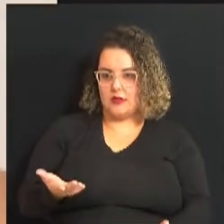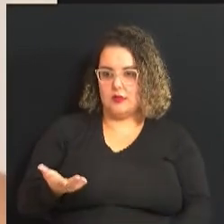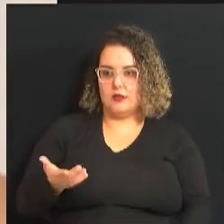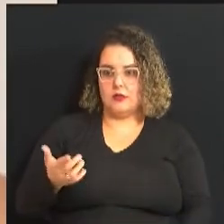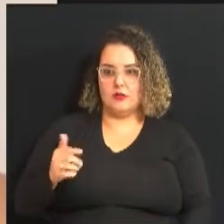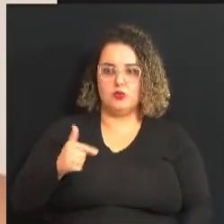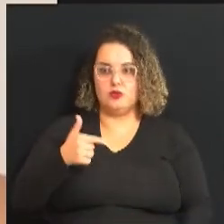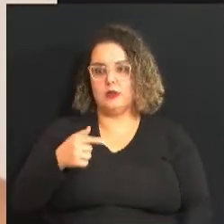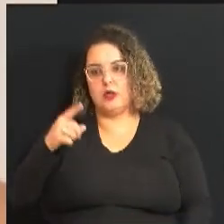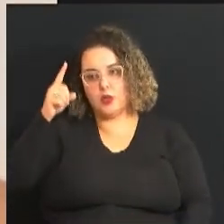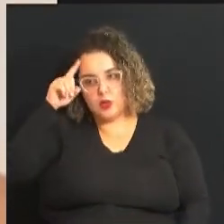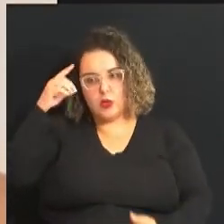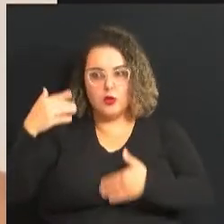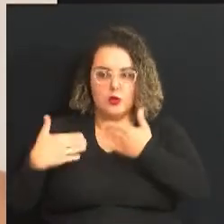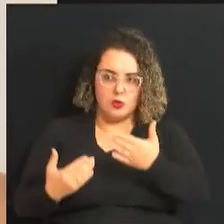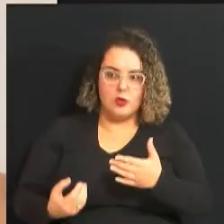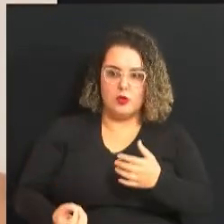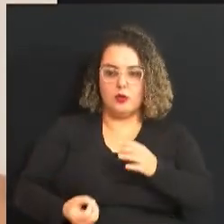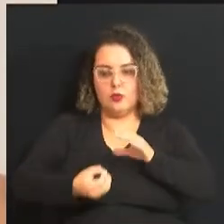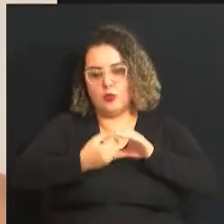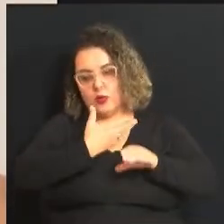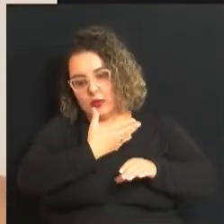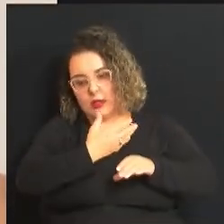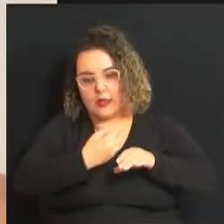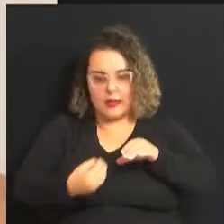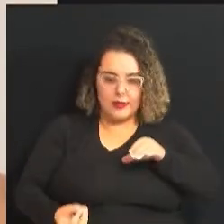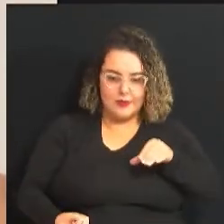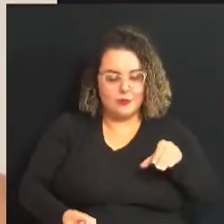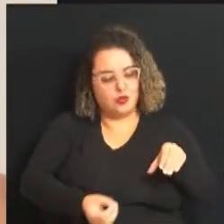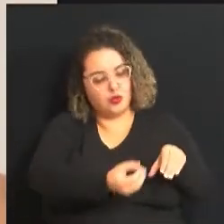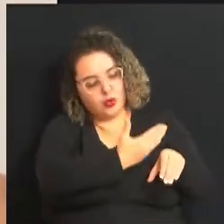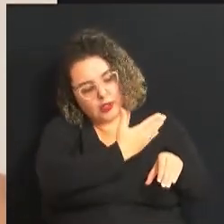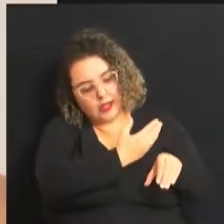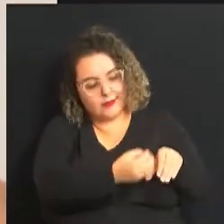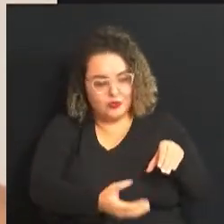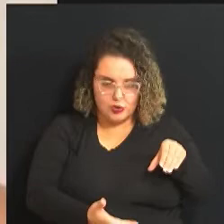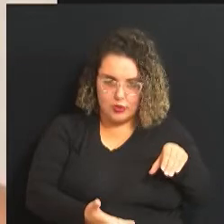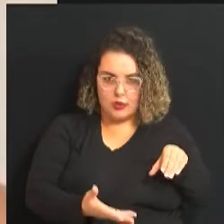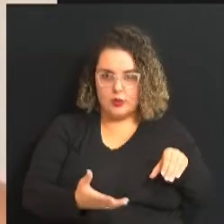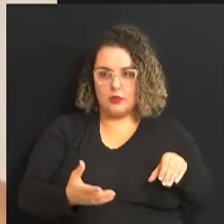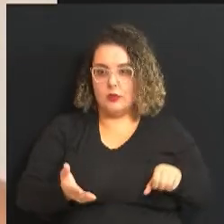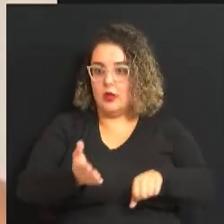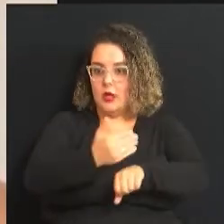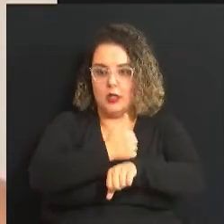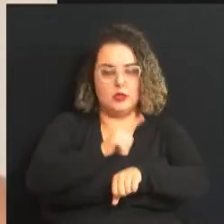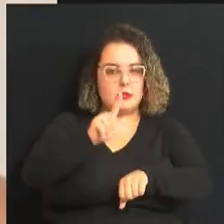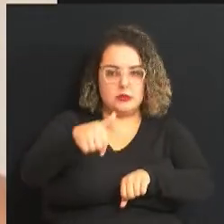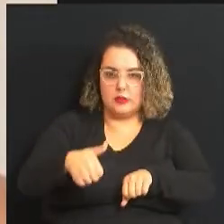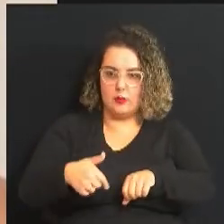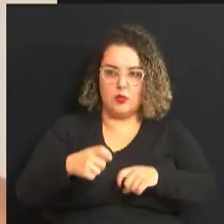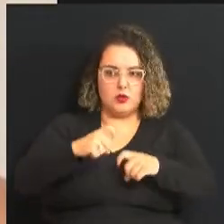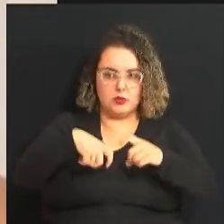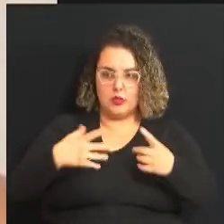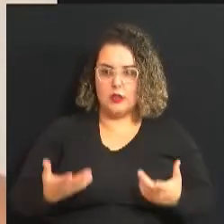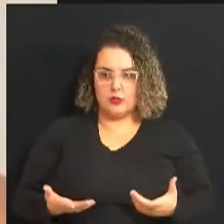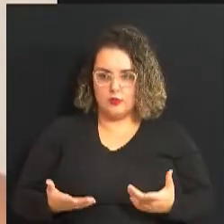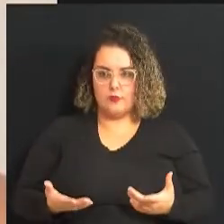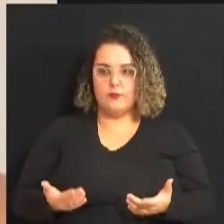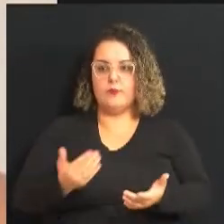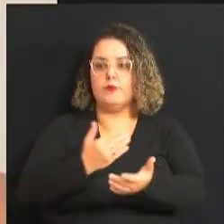rotina de ter que ser colocado e tirado antes e após o intercurso sexual. Você coloca o anel no início do